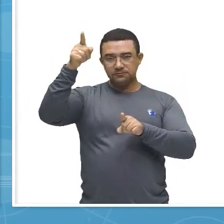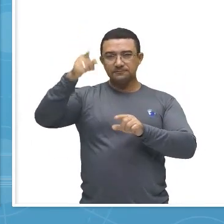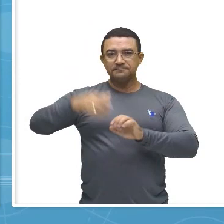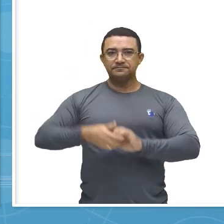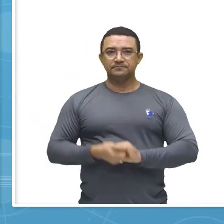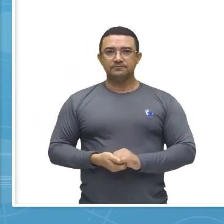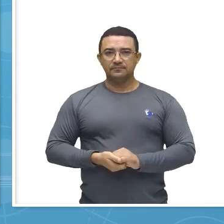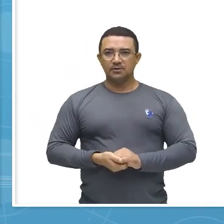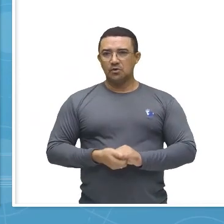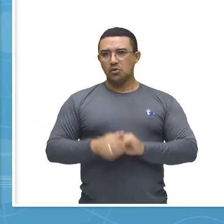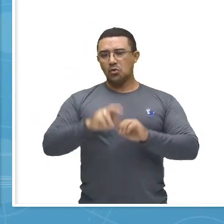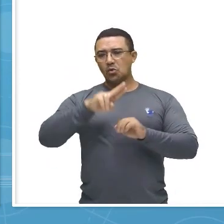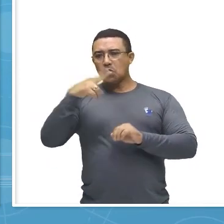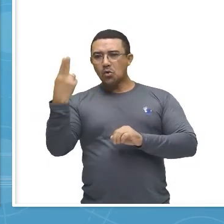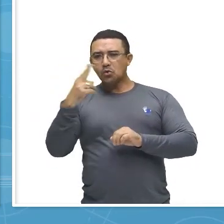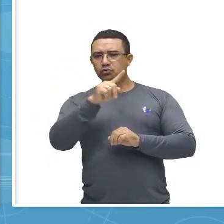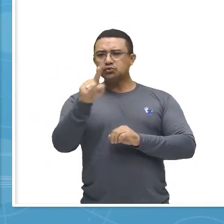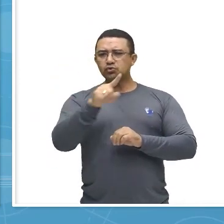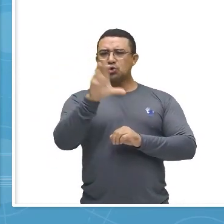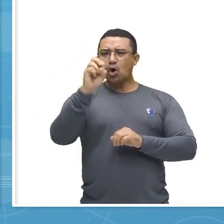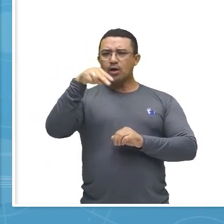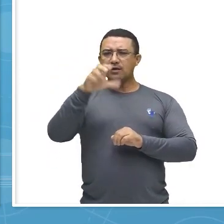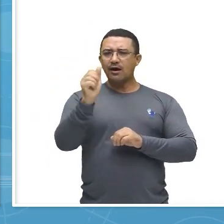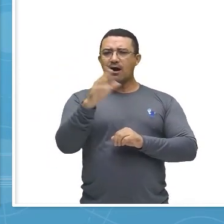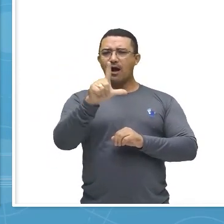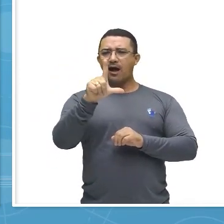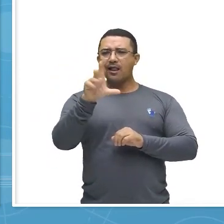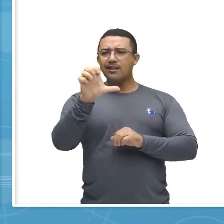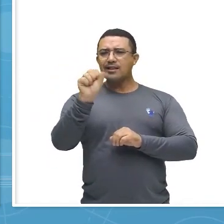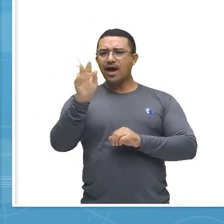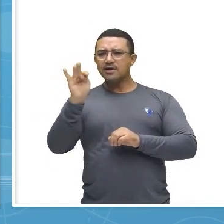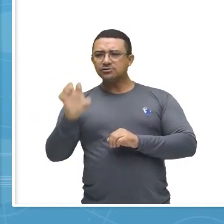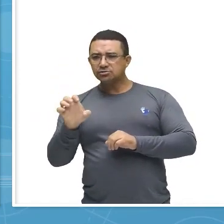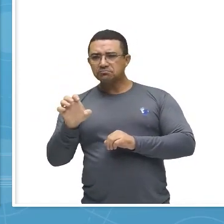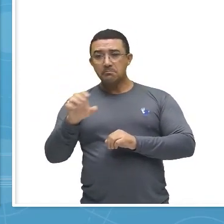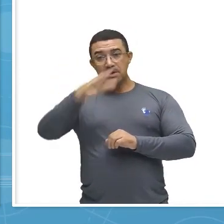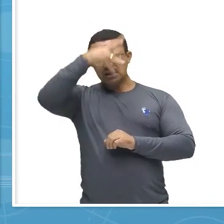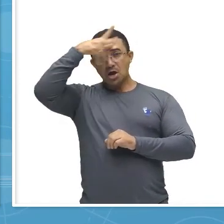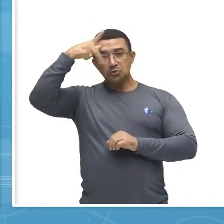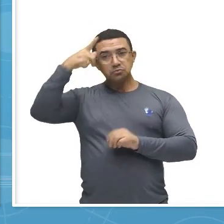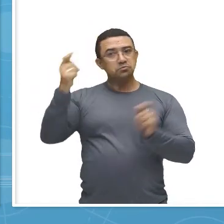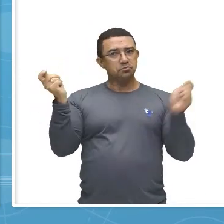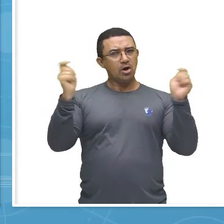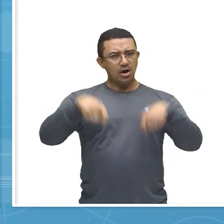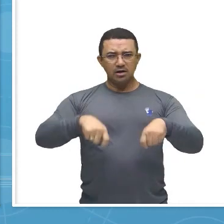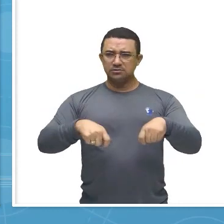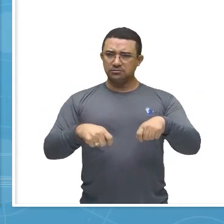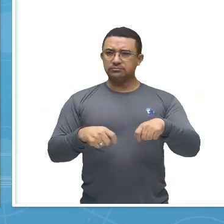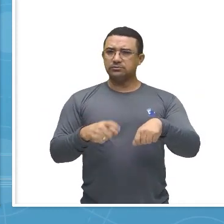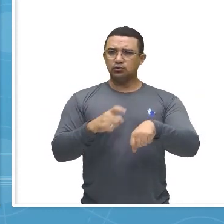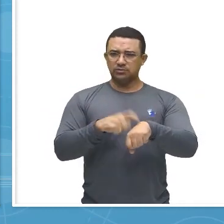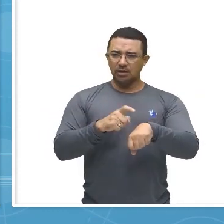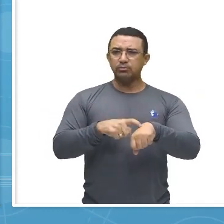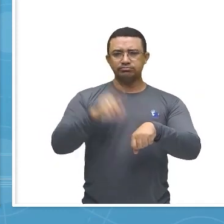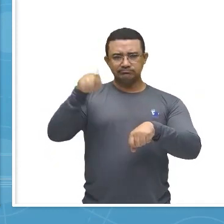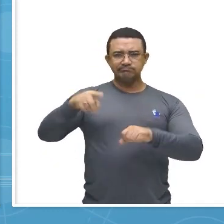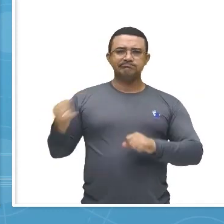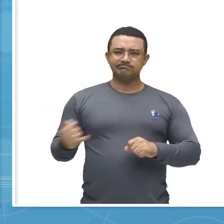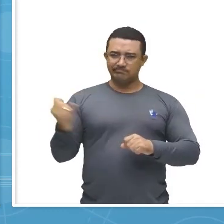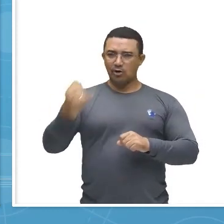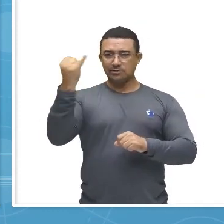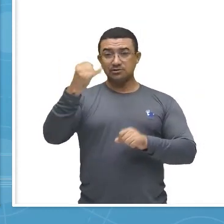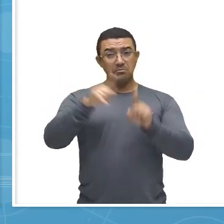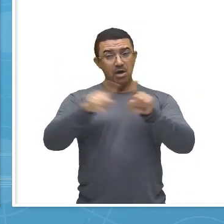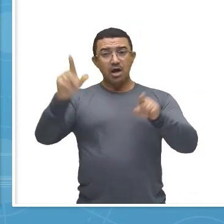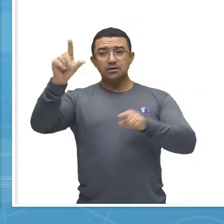passa na zona leste de Manaus, na zona norte de Manaus. Muito bem. Então, o espaço, o tempo é muito importante, mas é